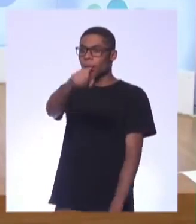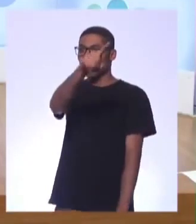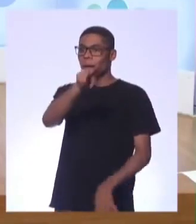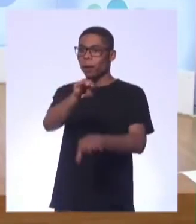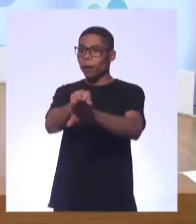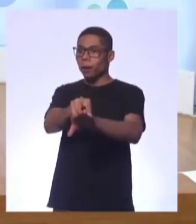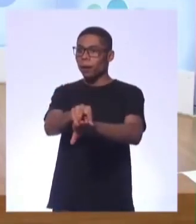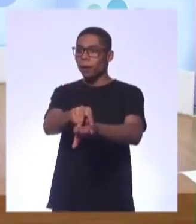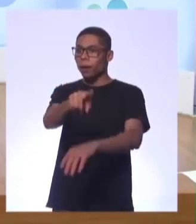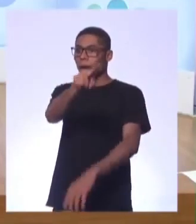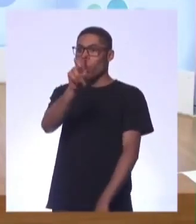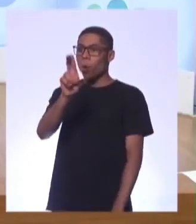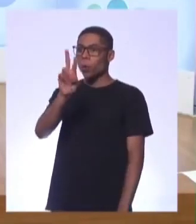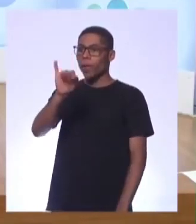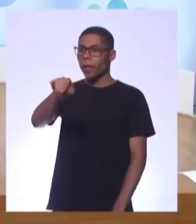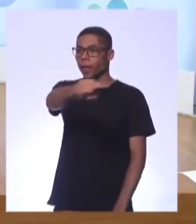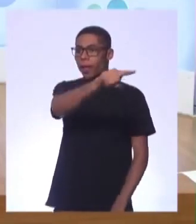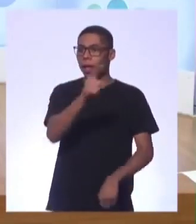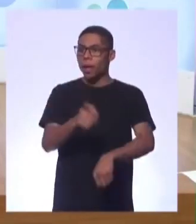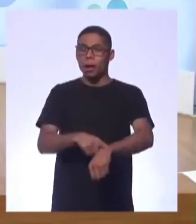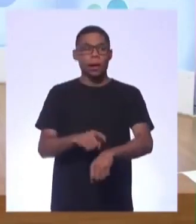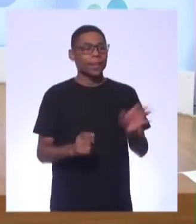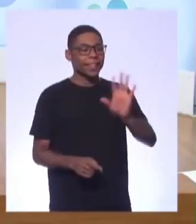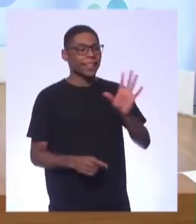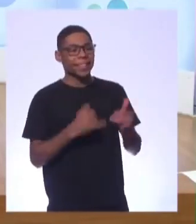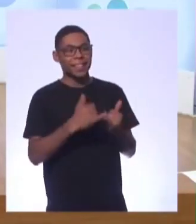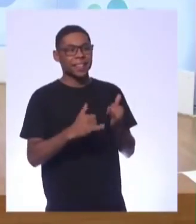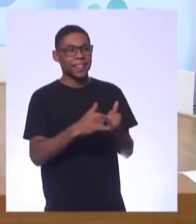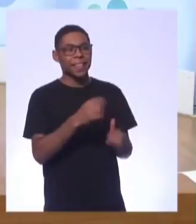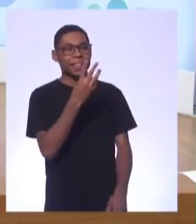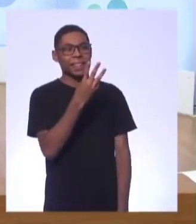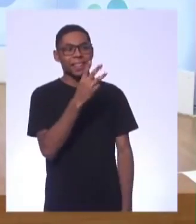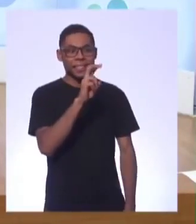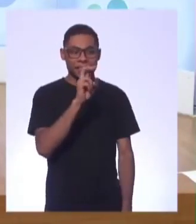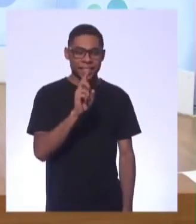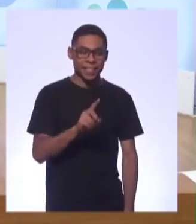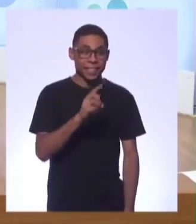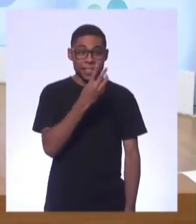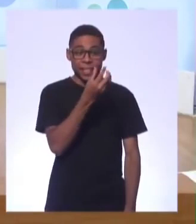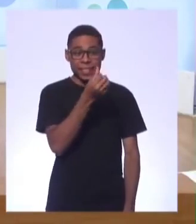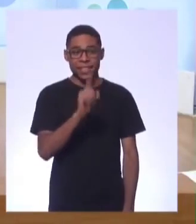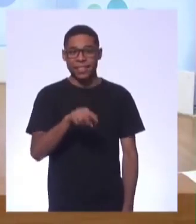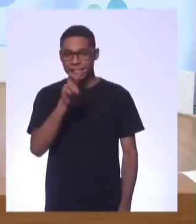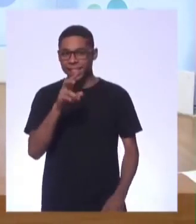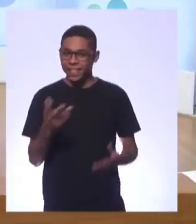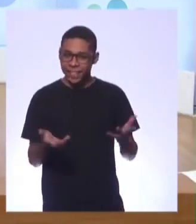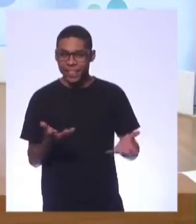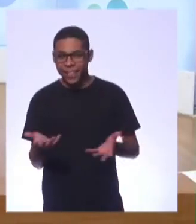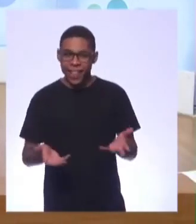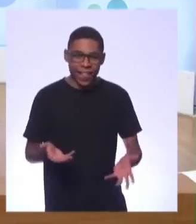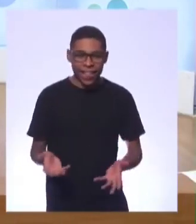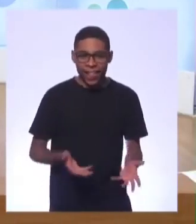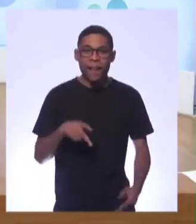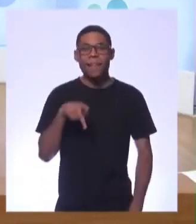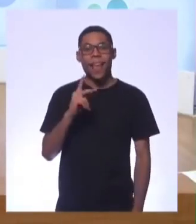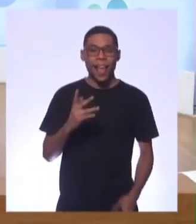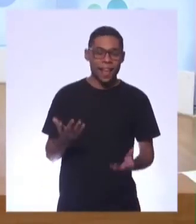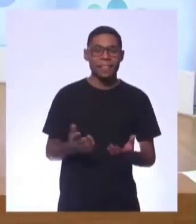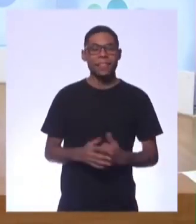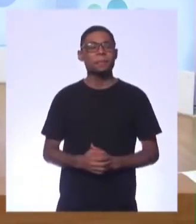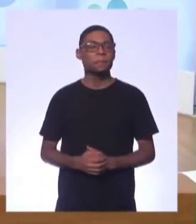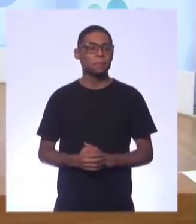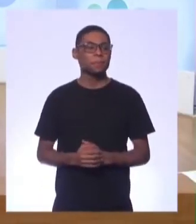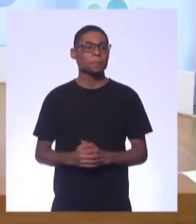Vai internar agora, você tá doido, né? Não, mãe, é 36,5, é conversão, é brincadeira de físico, né? O pessoal gosta de brincar com a